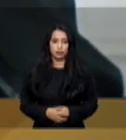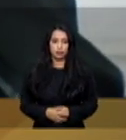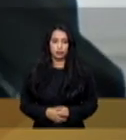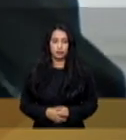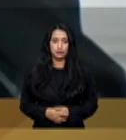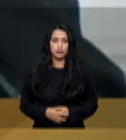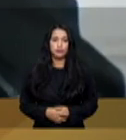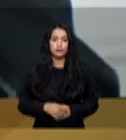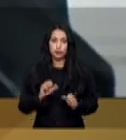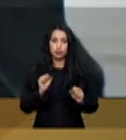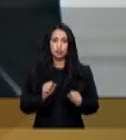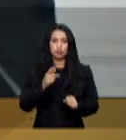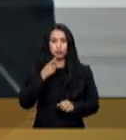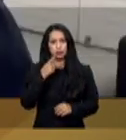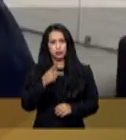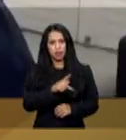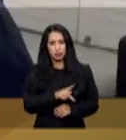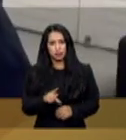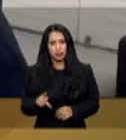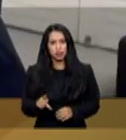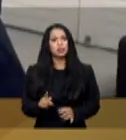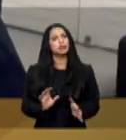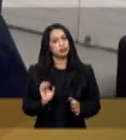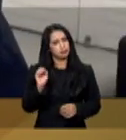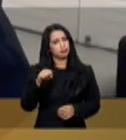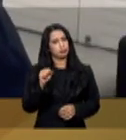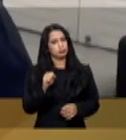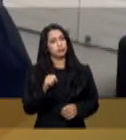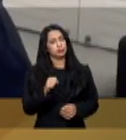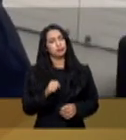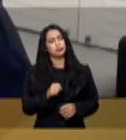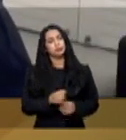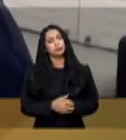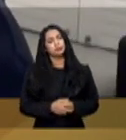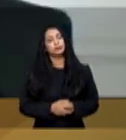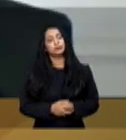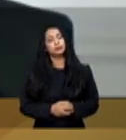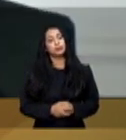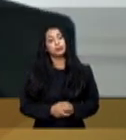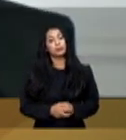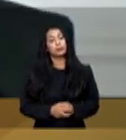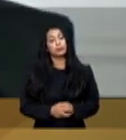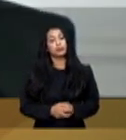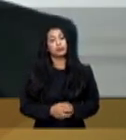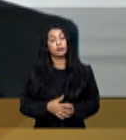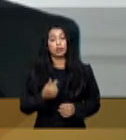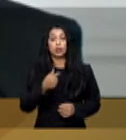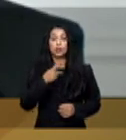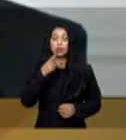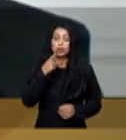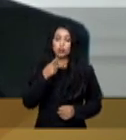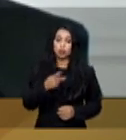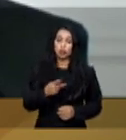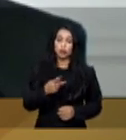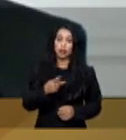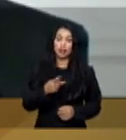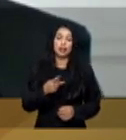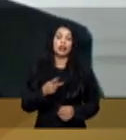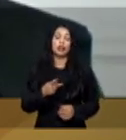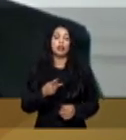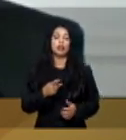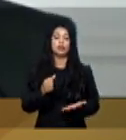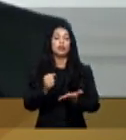esse esclarecimento, me permite? Alexandre Barate. Na verdade, presidente, o que eu proponho é a repristinação do preceito secundário,